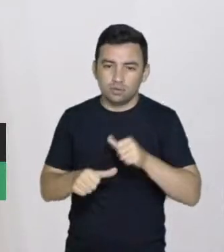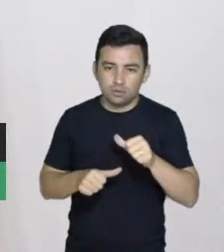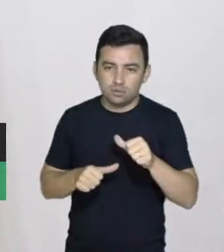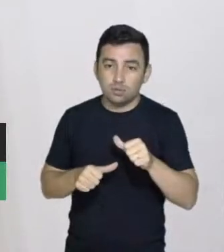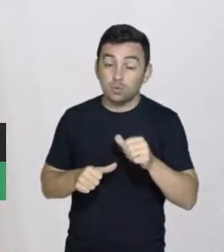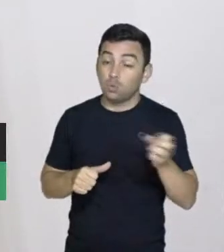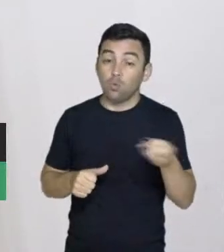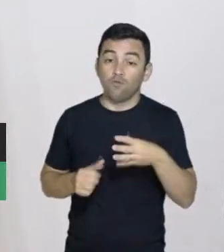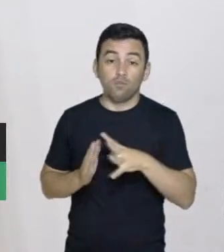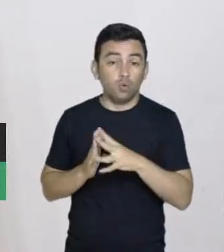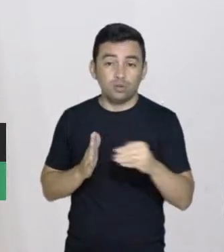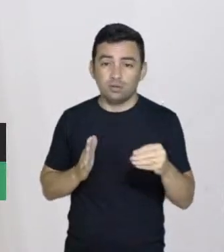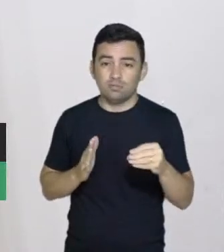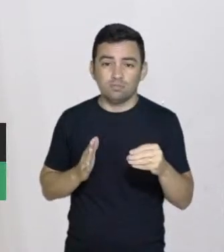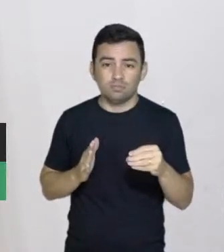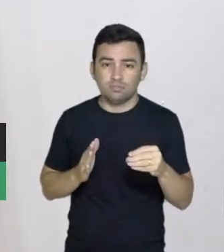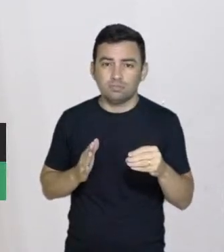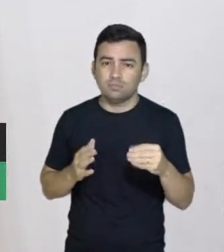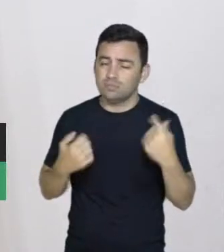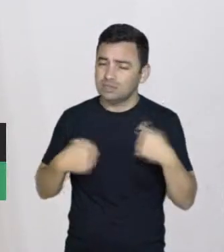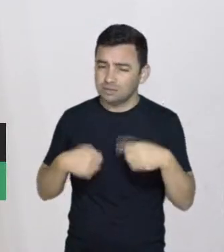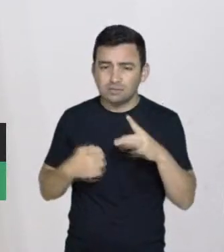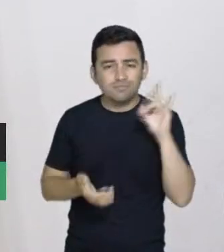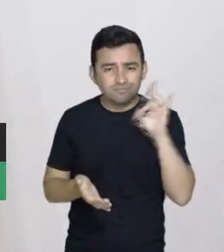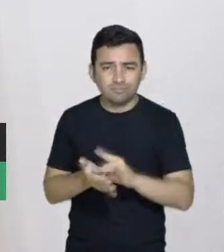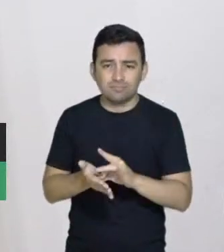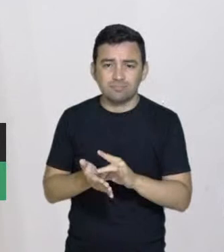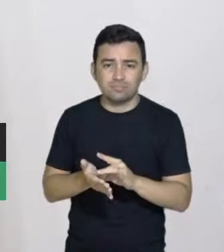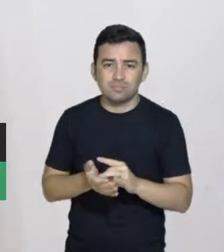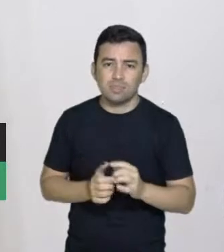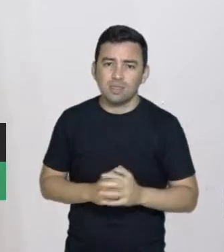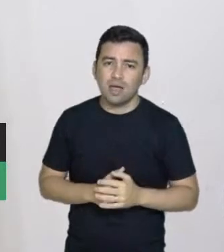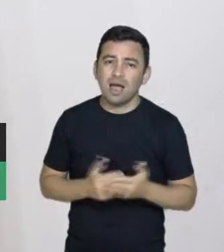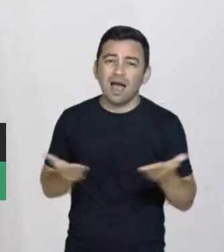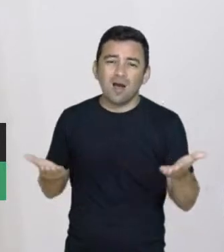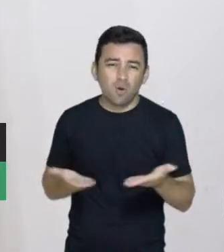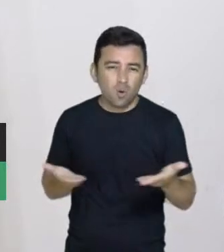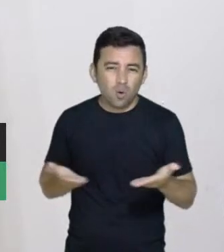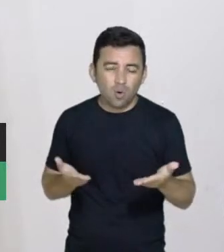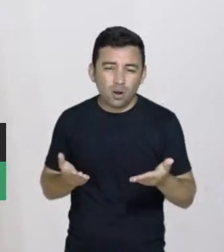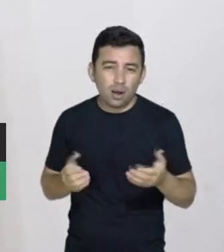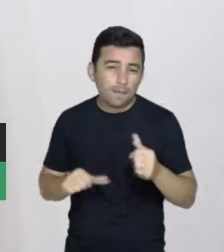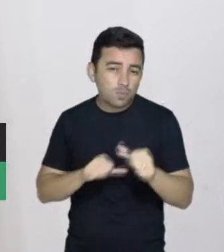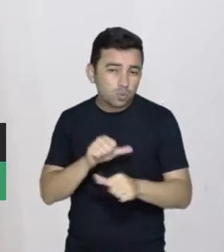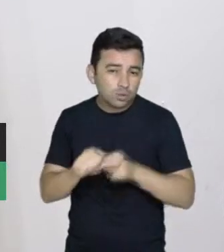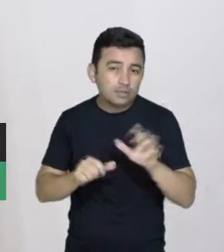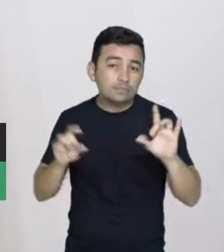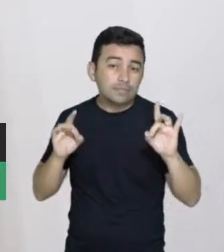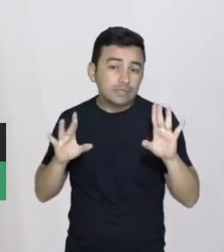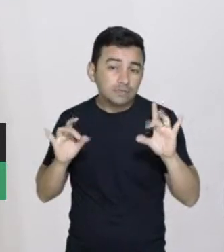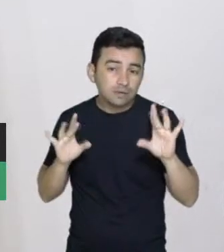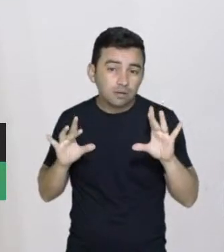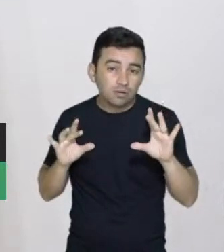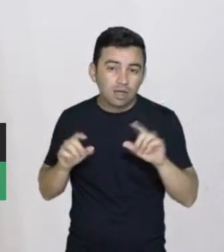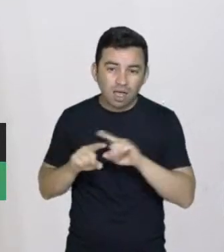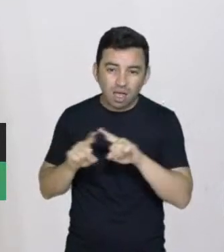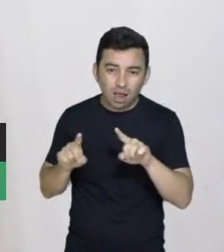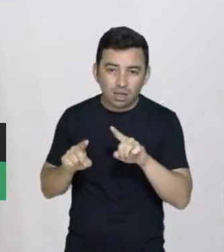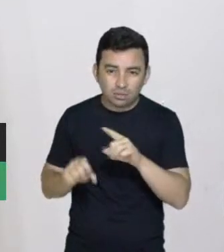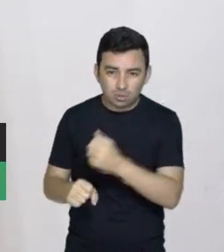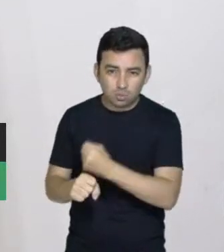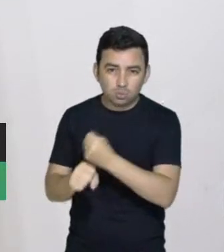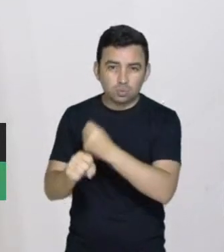modelo, isso é absolutamente legítimo. Agora, para aquelas transferências especiais que resultaram em obras,